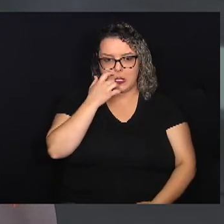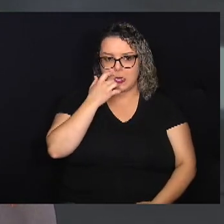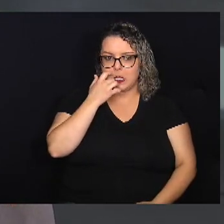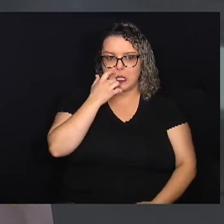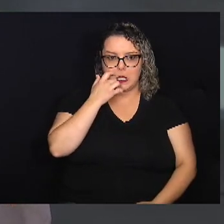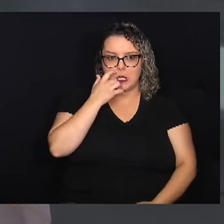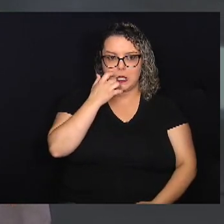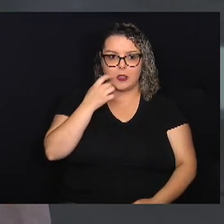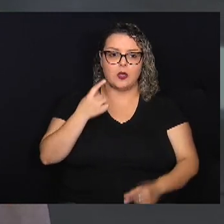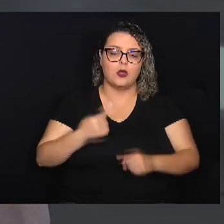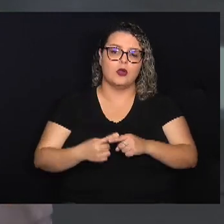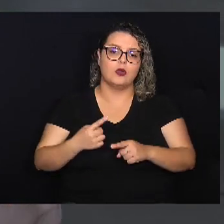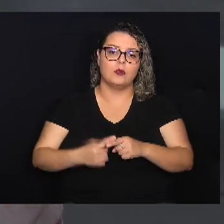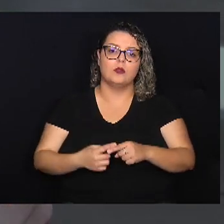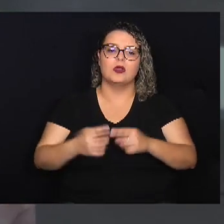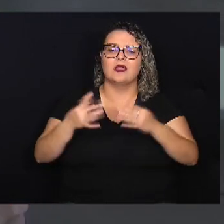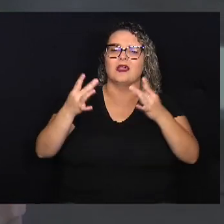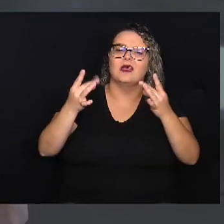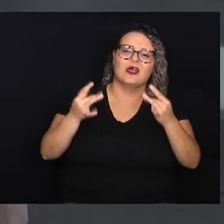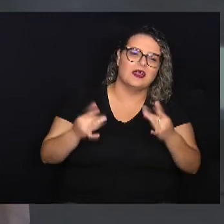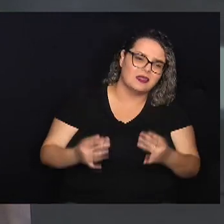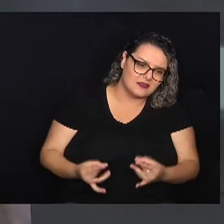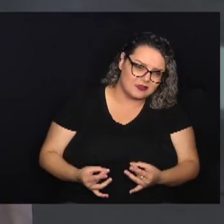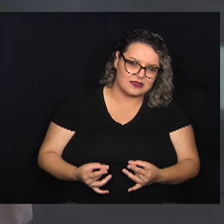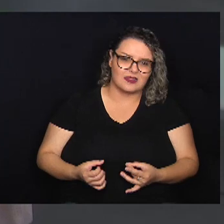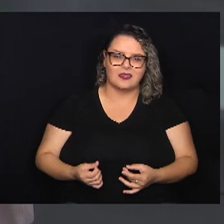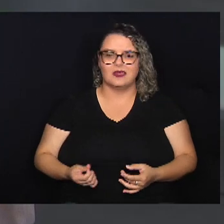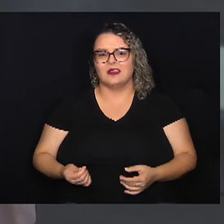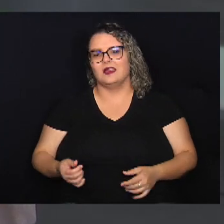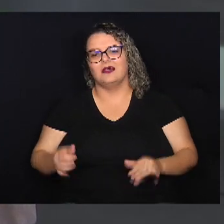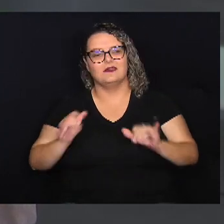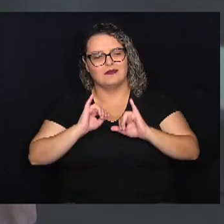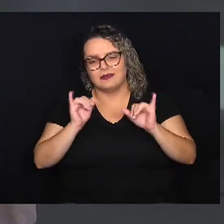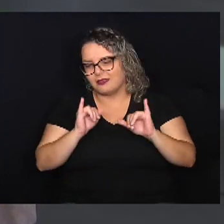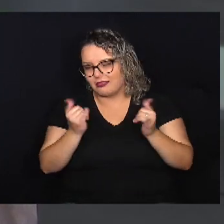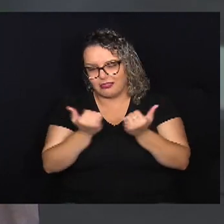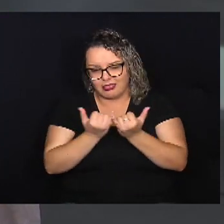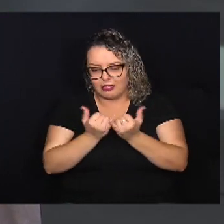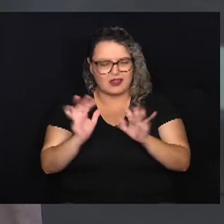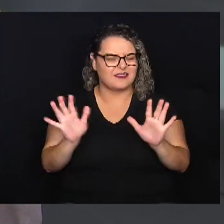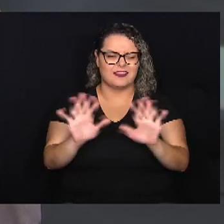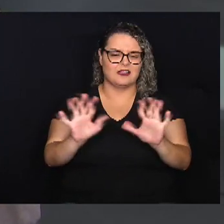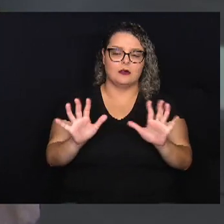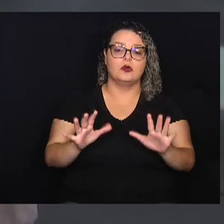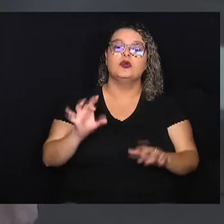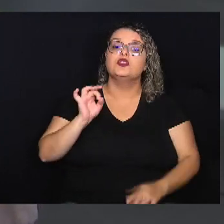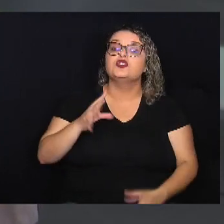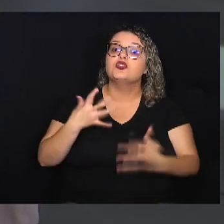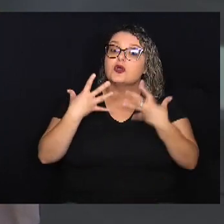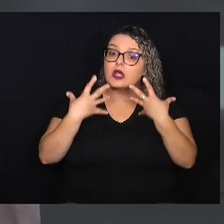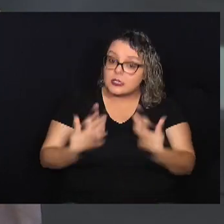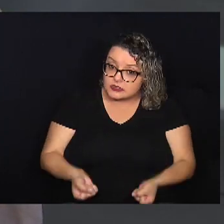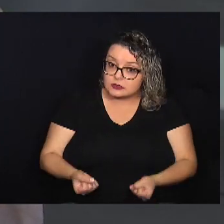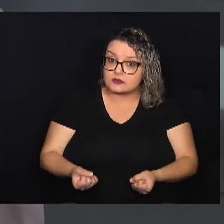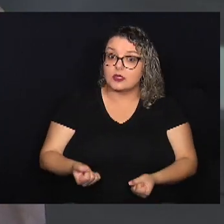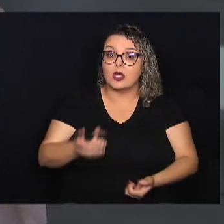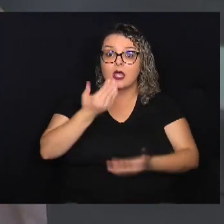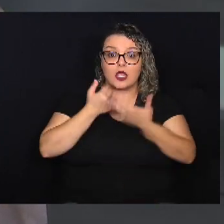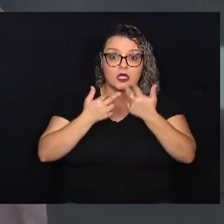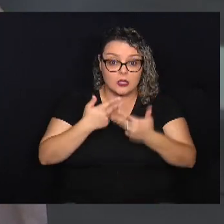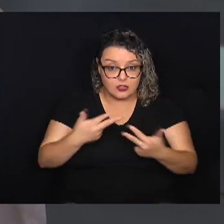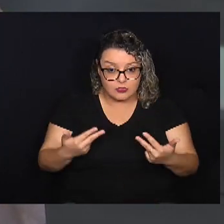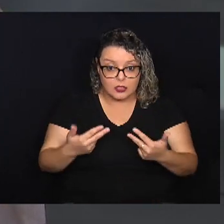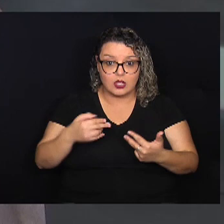você tem que prestar conta, gera comentários, então nós só aceitamos doações em alimentos que